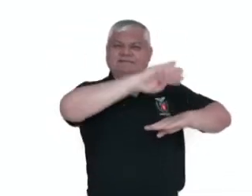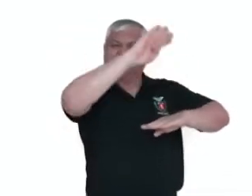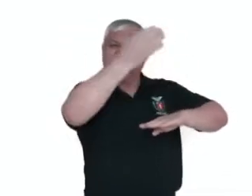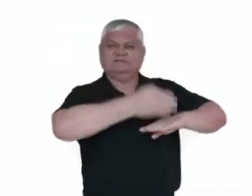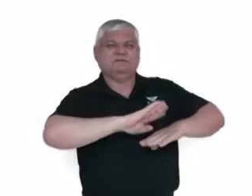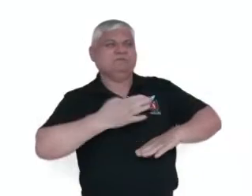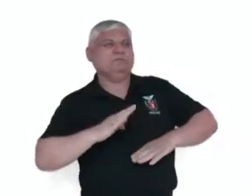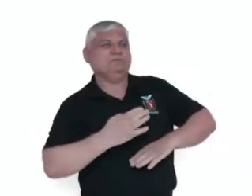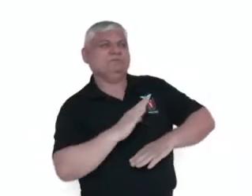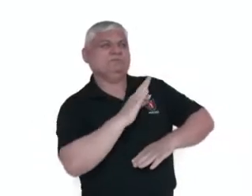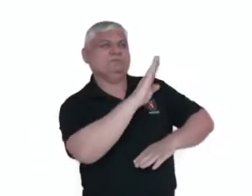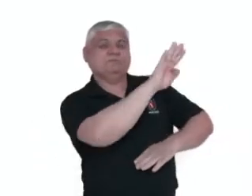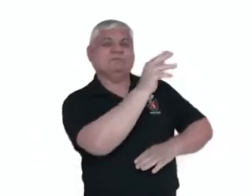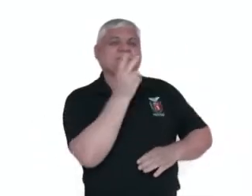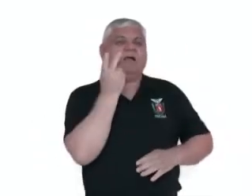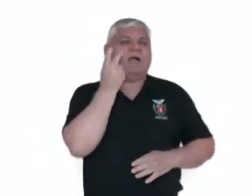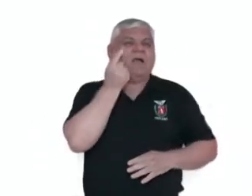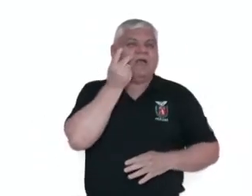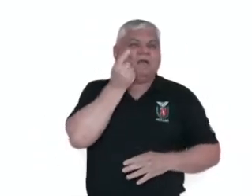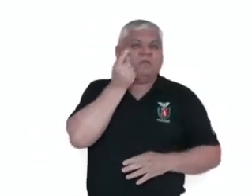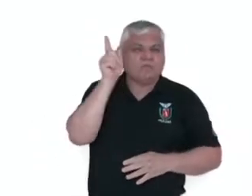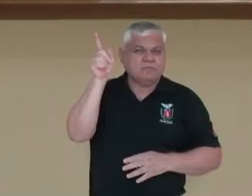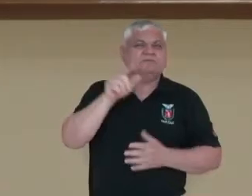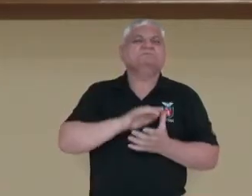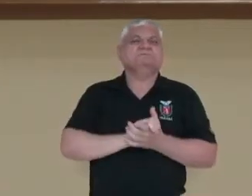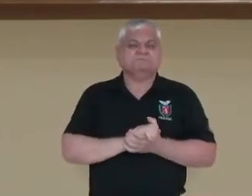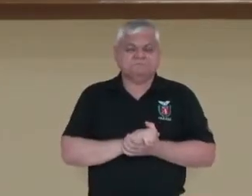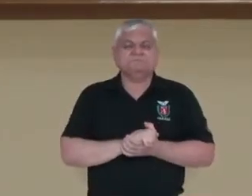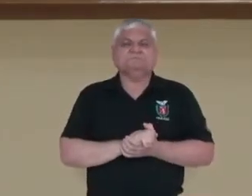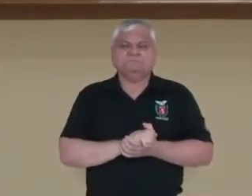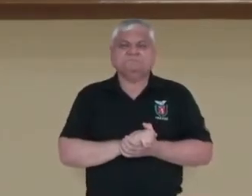no estado de Alagoas. Então, percebam uma coisa,